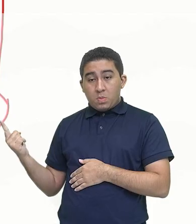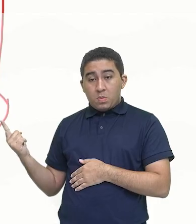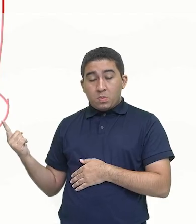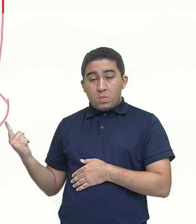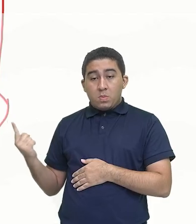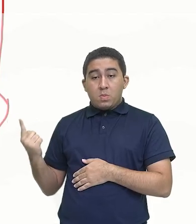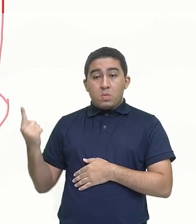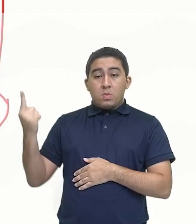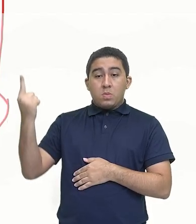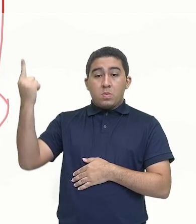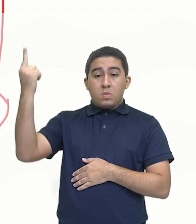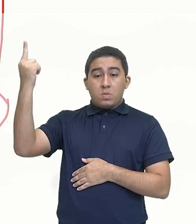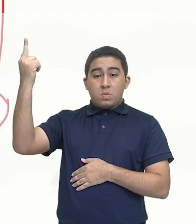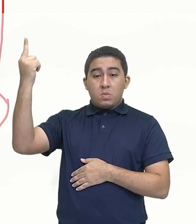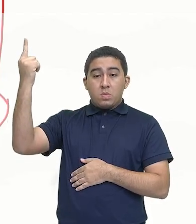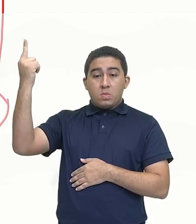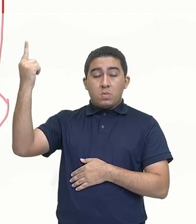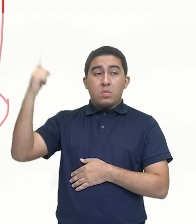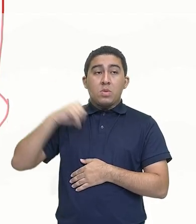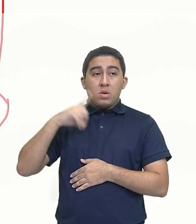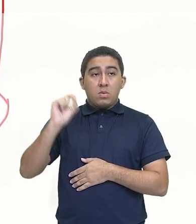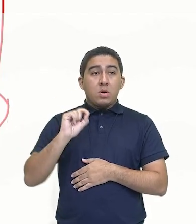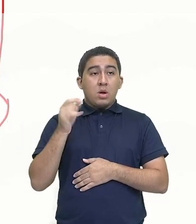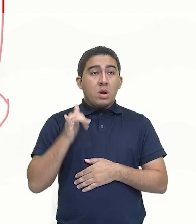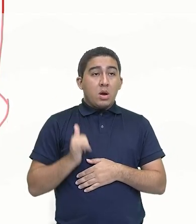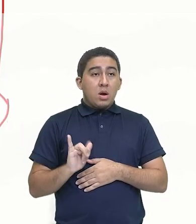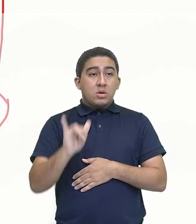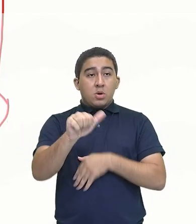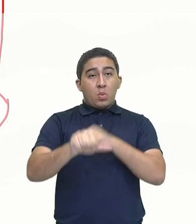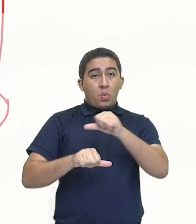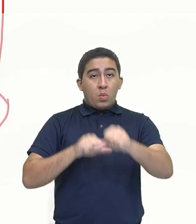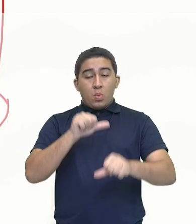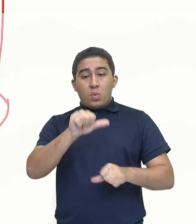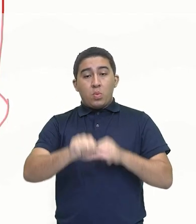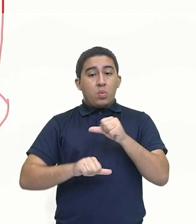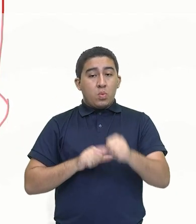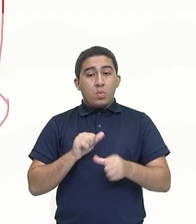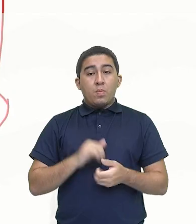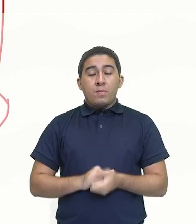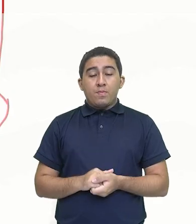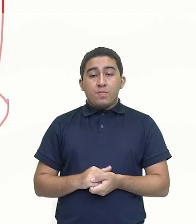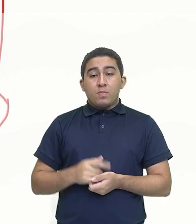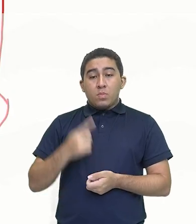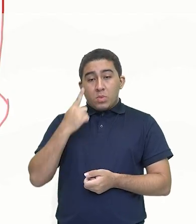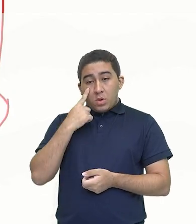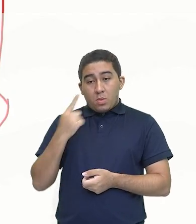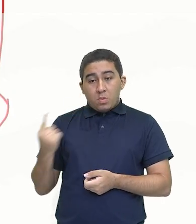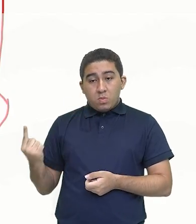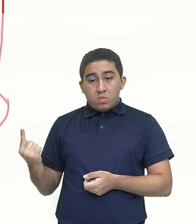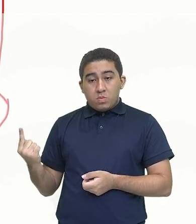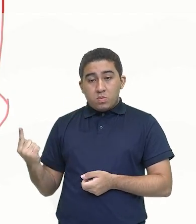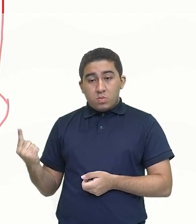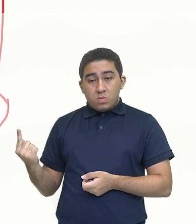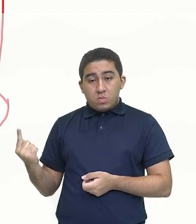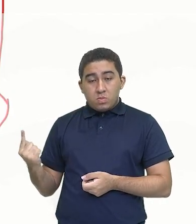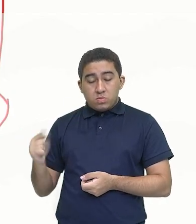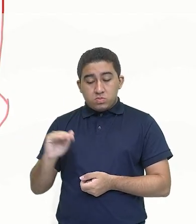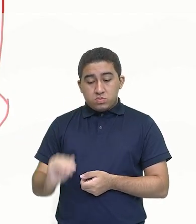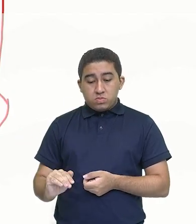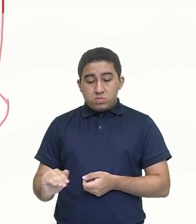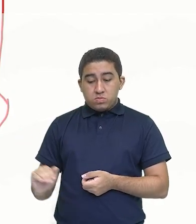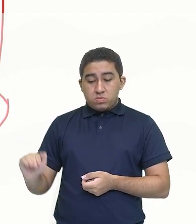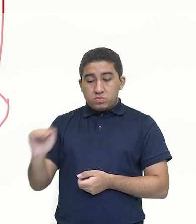vai aumentando ali, vai sendo transferido, essa matéria e essa energia, ela vai